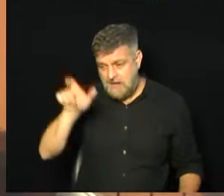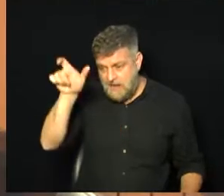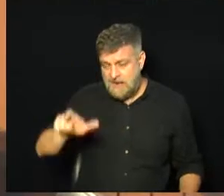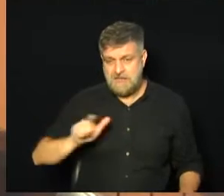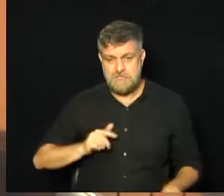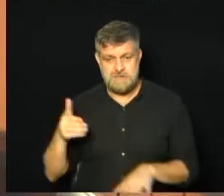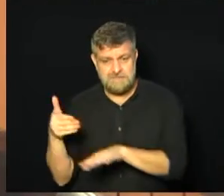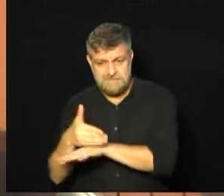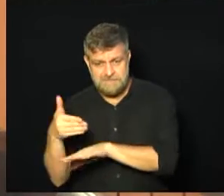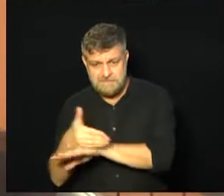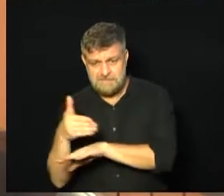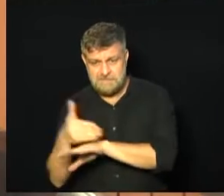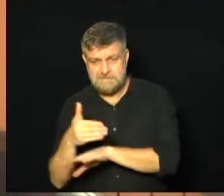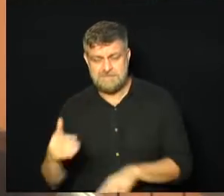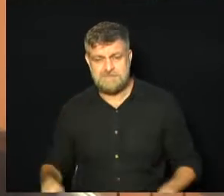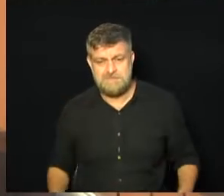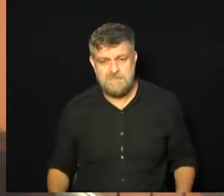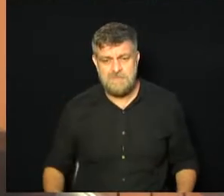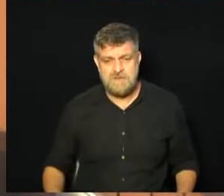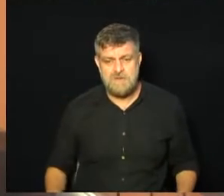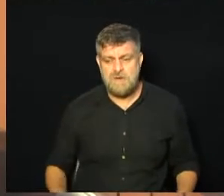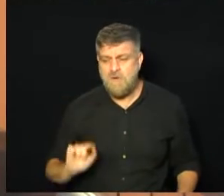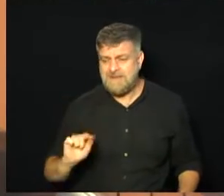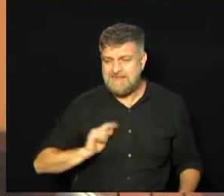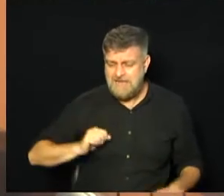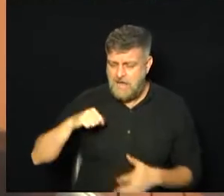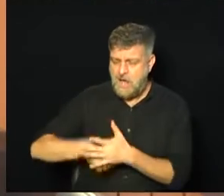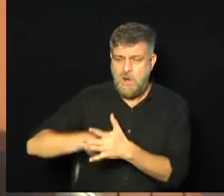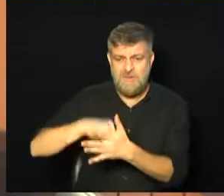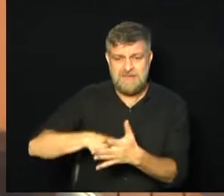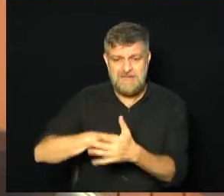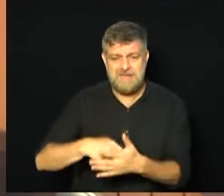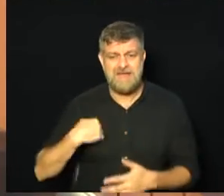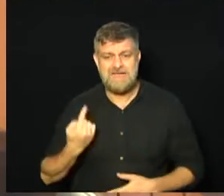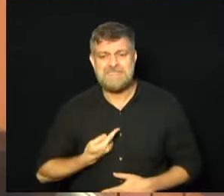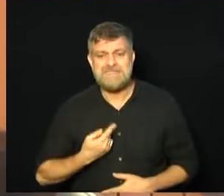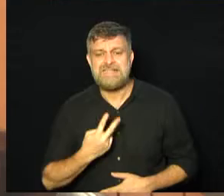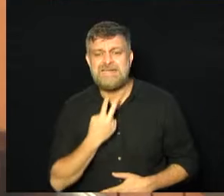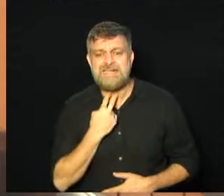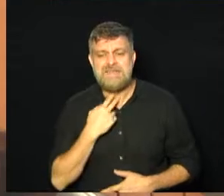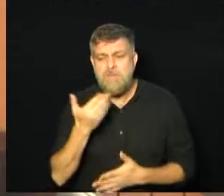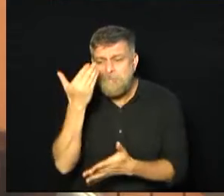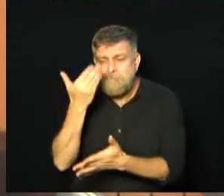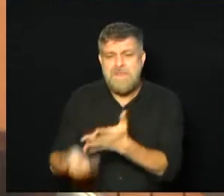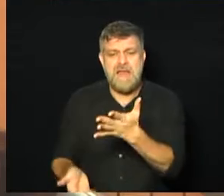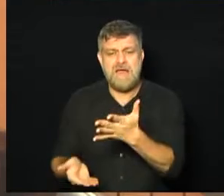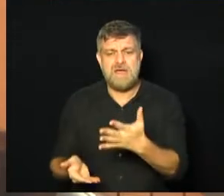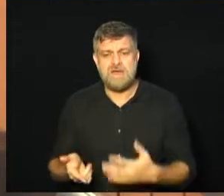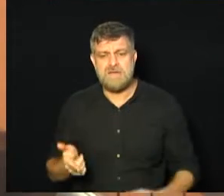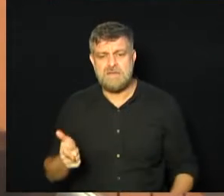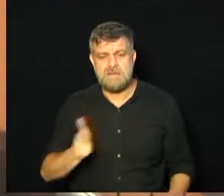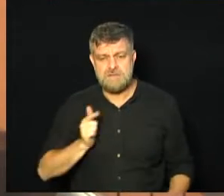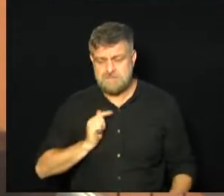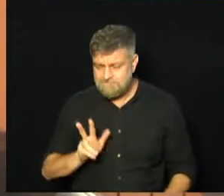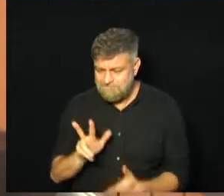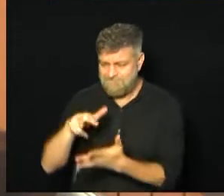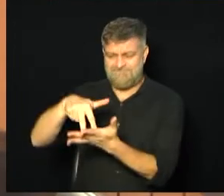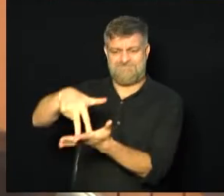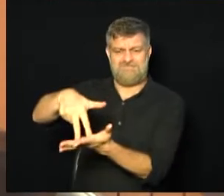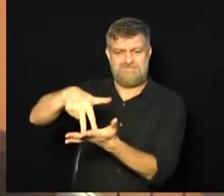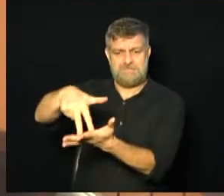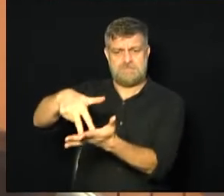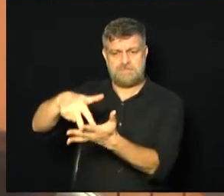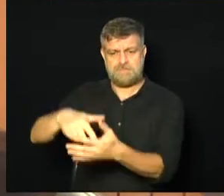acesso recentemente, né, a gente tem lutado muito para que a gente não perca esse acesso. Né? Então, eu